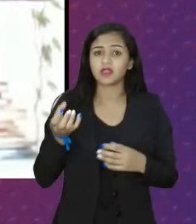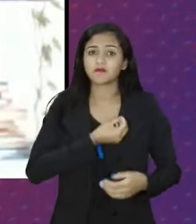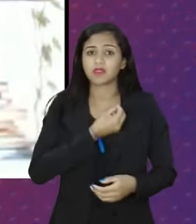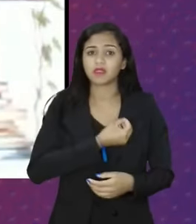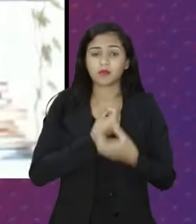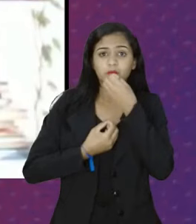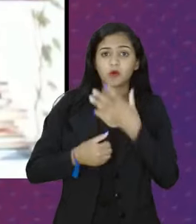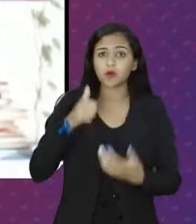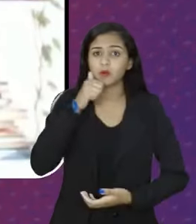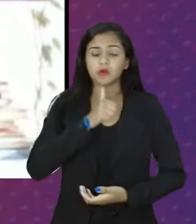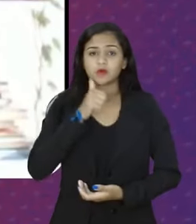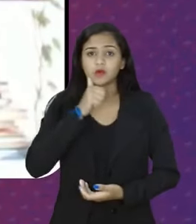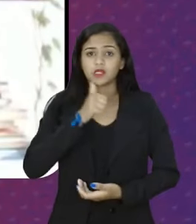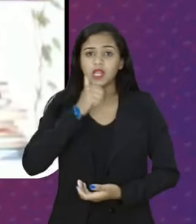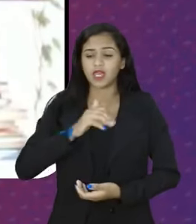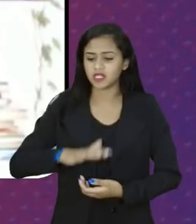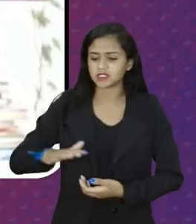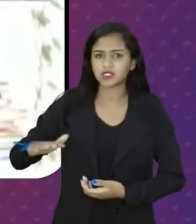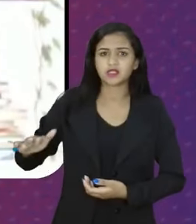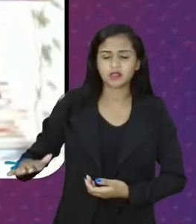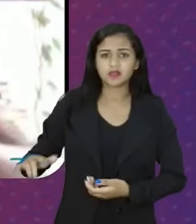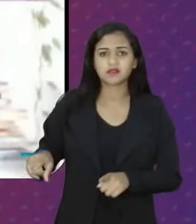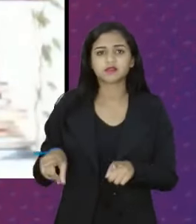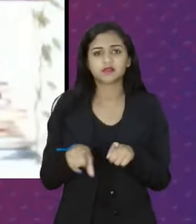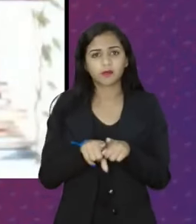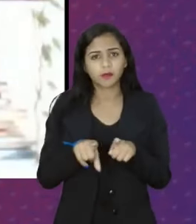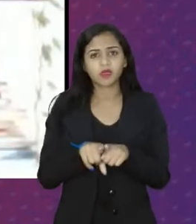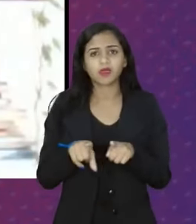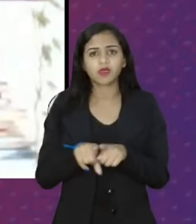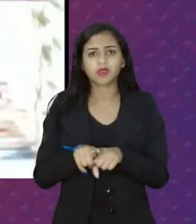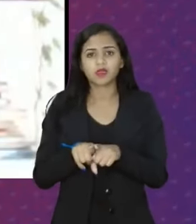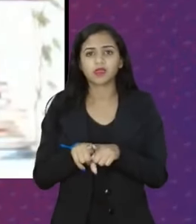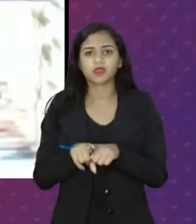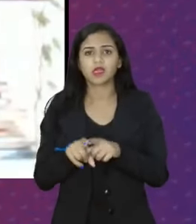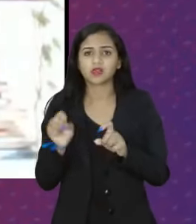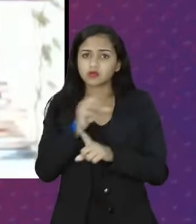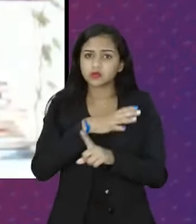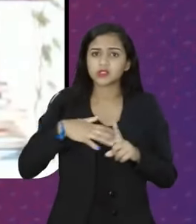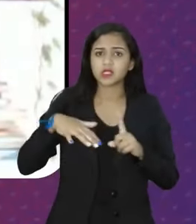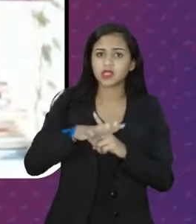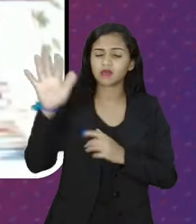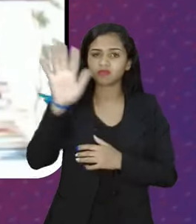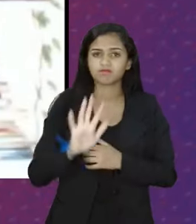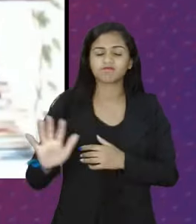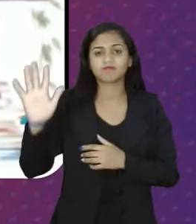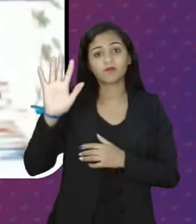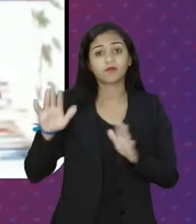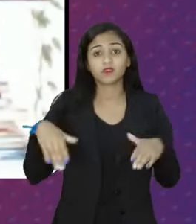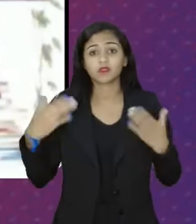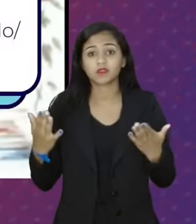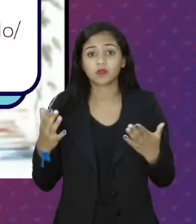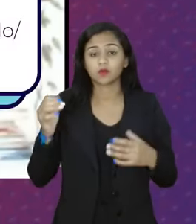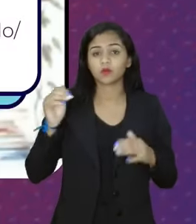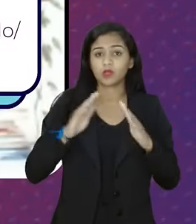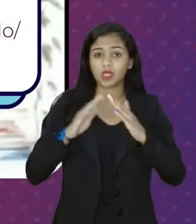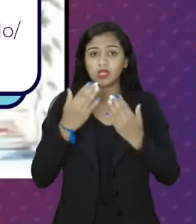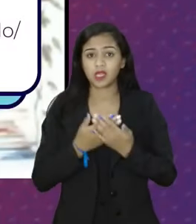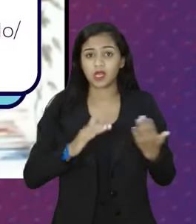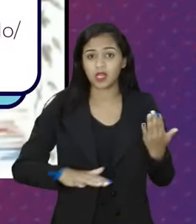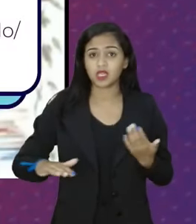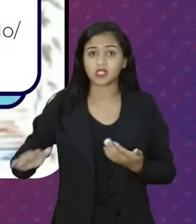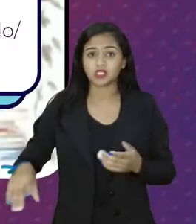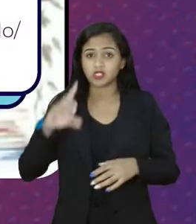para mulheres, para crianças pequenas, para a sociedade em geral. Então, creche é direito